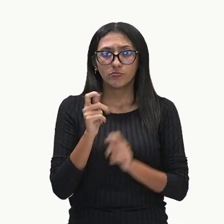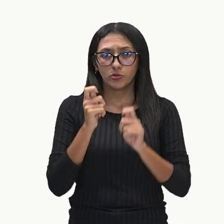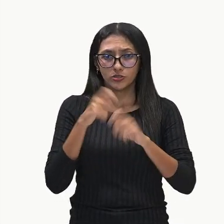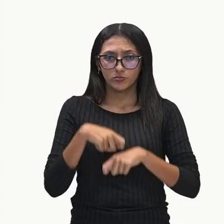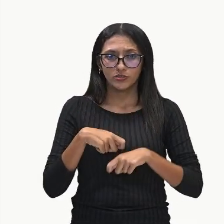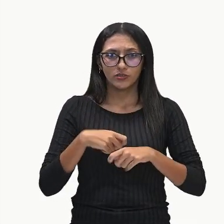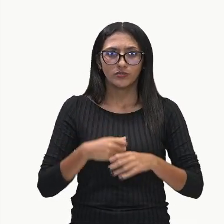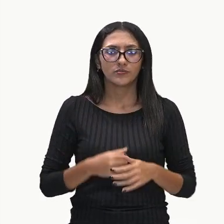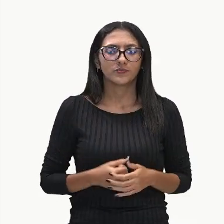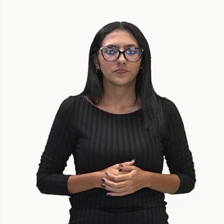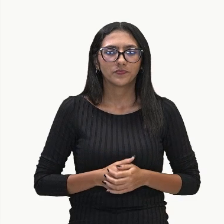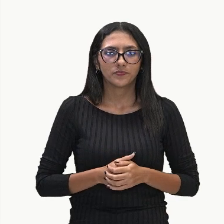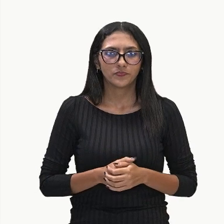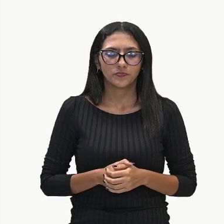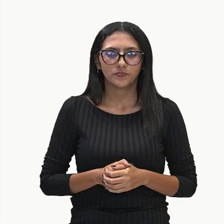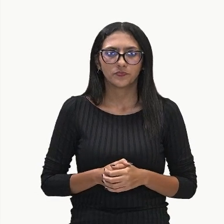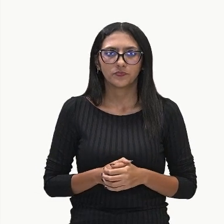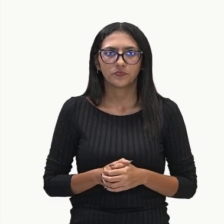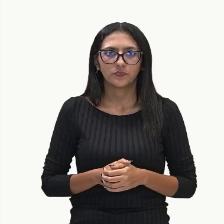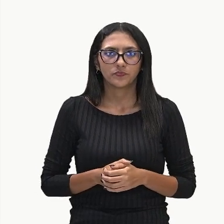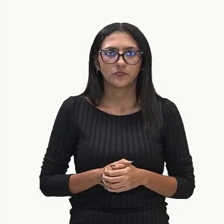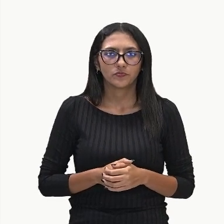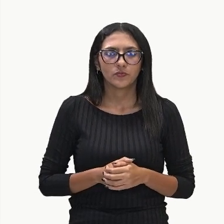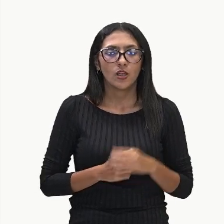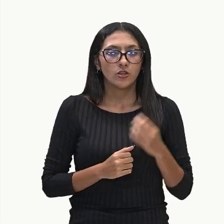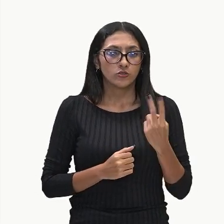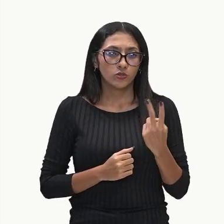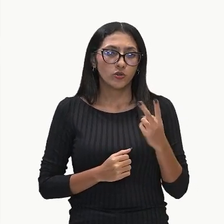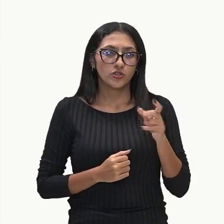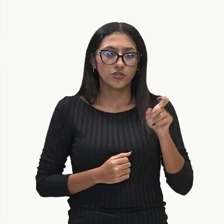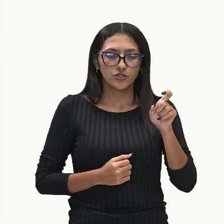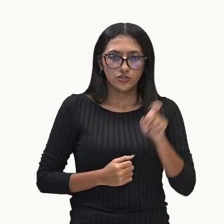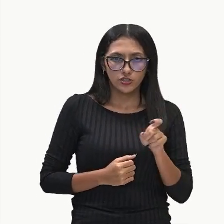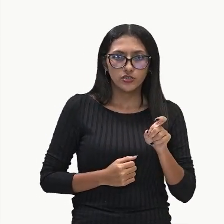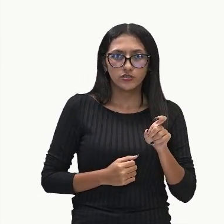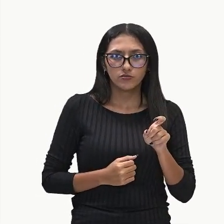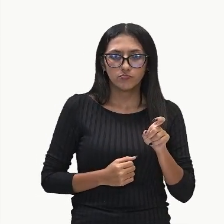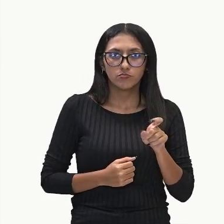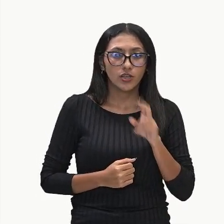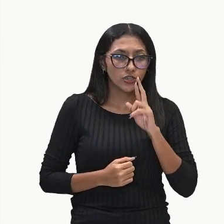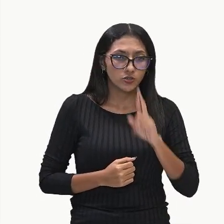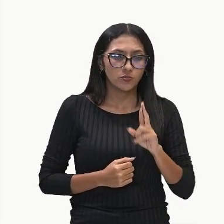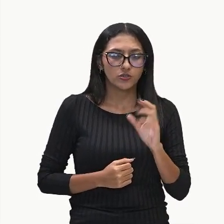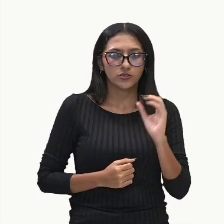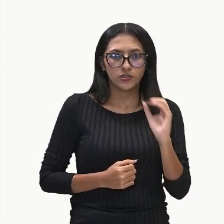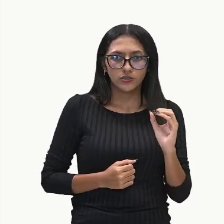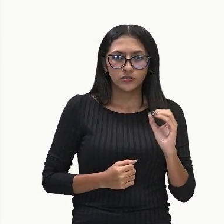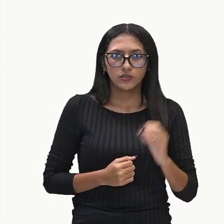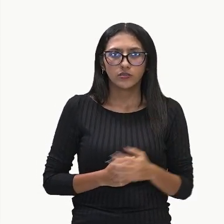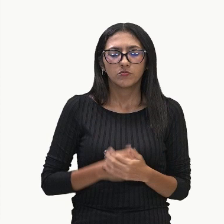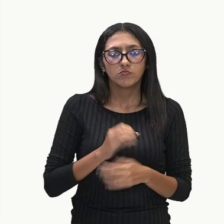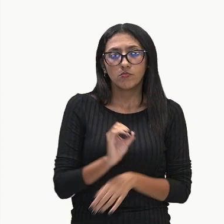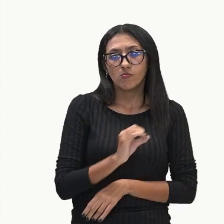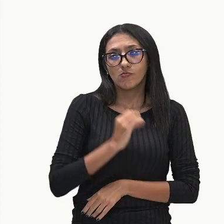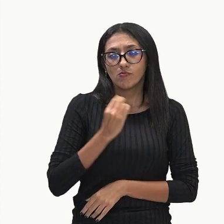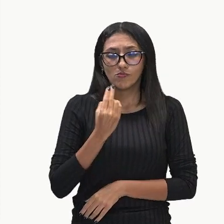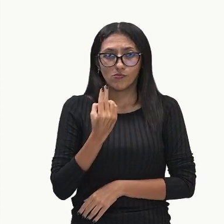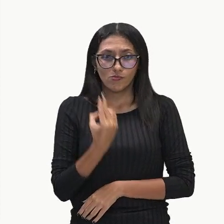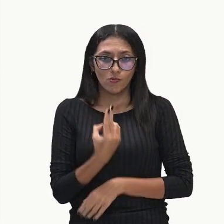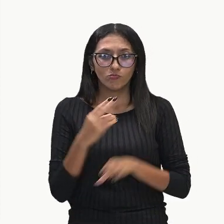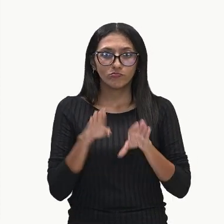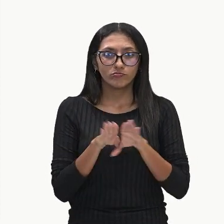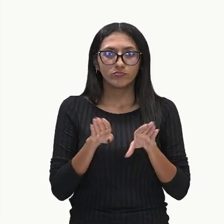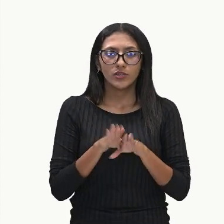Quais são? Ou 2x é igual a 0, ou